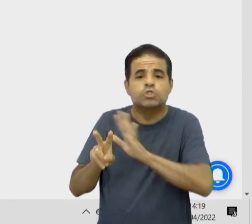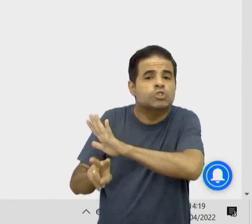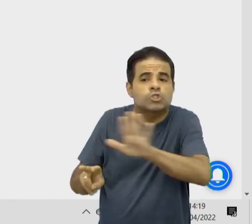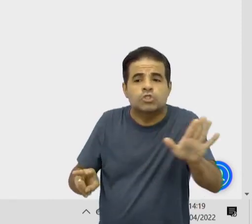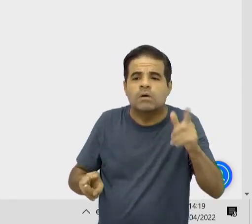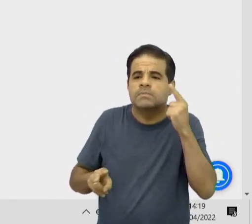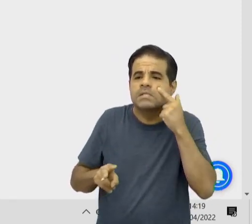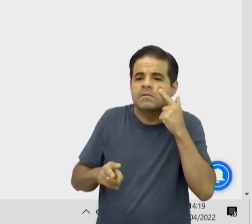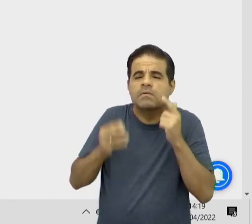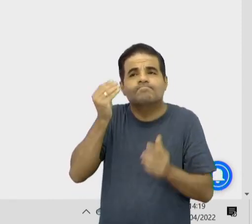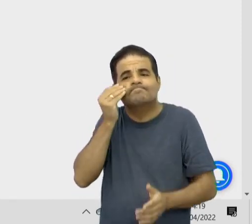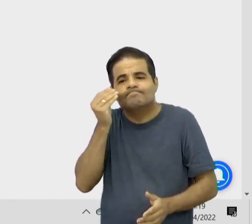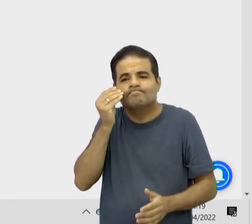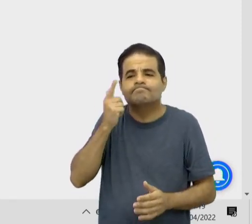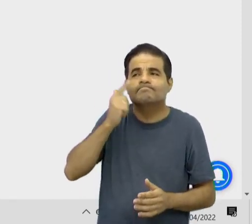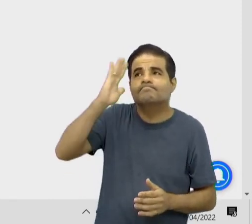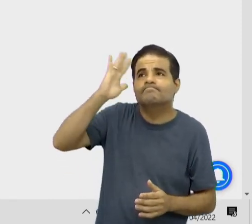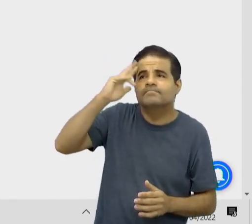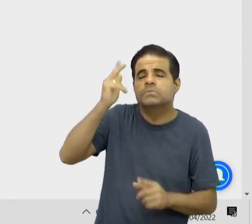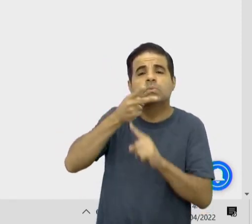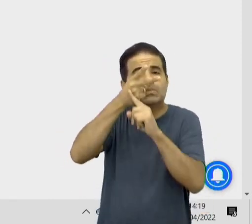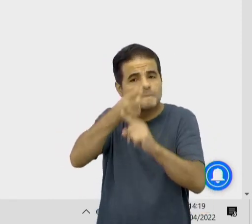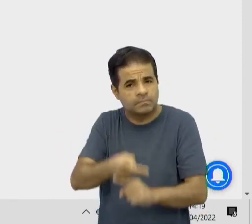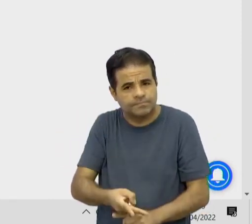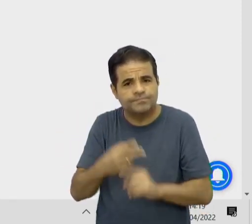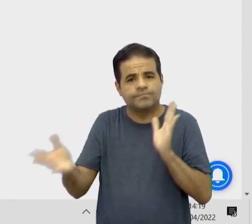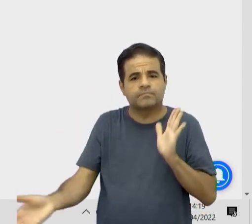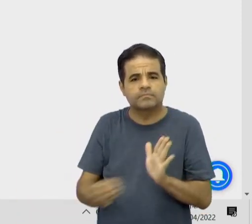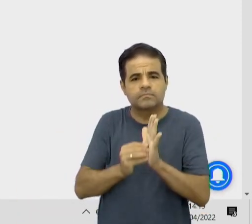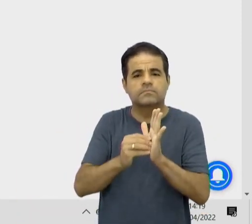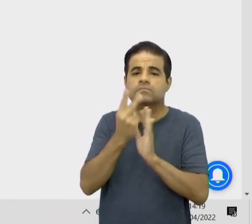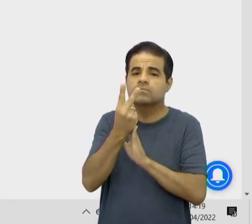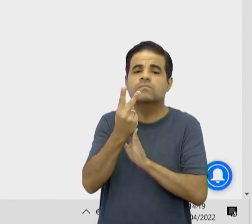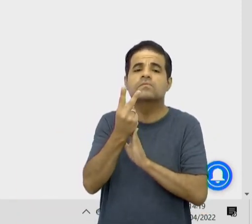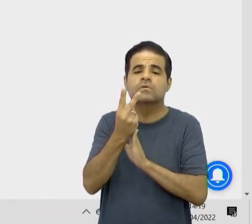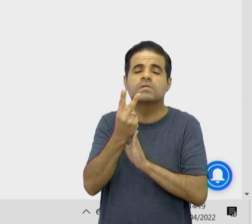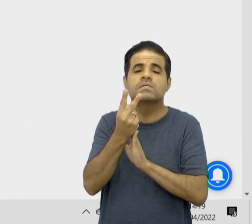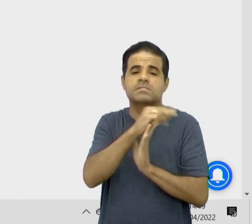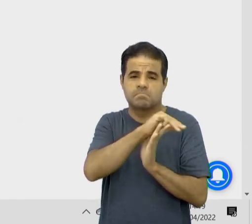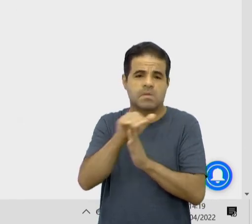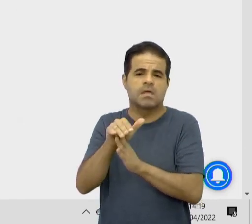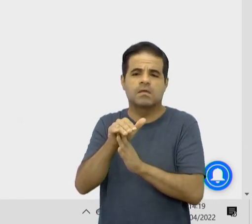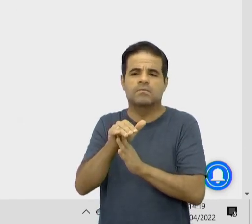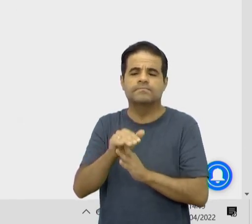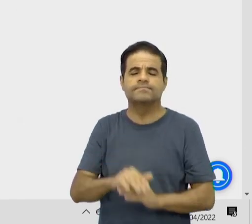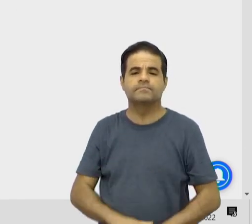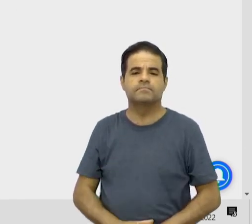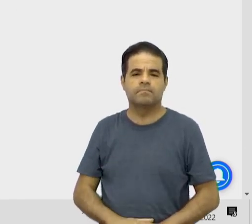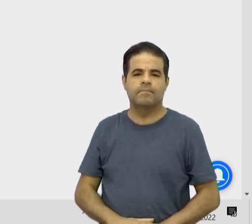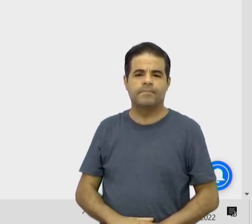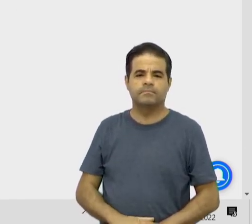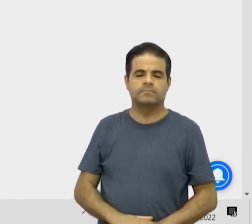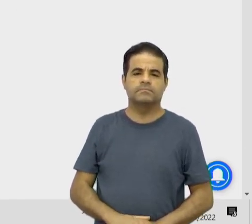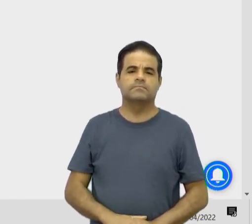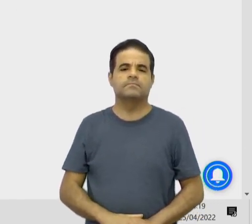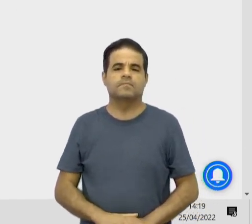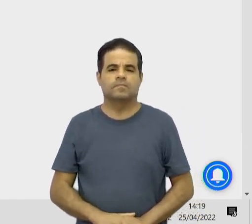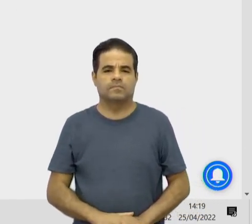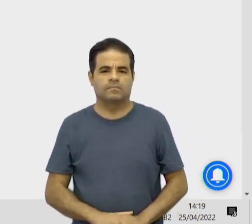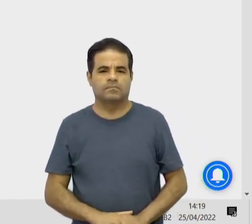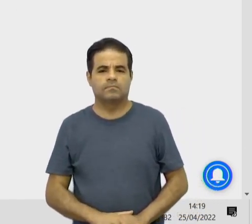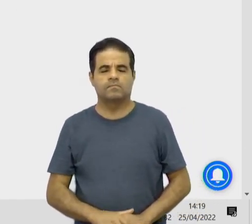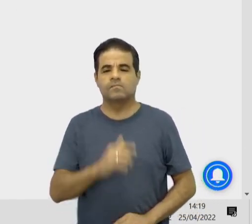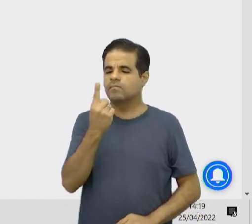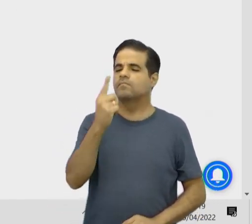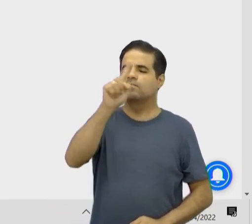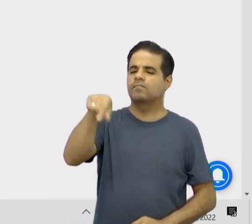vocês simularem aí e procurar aí. Então, eu vou pôr 2,5. Ou 1,99. Às vezes tem